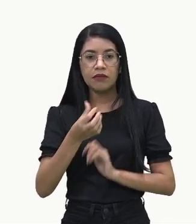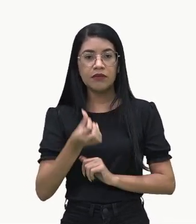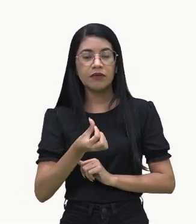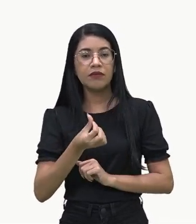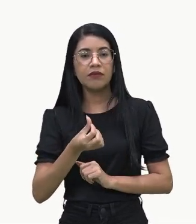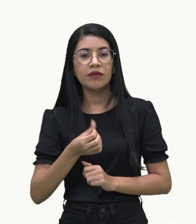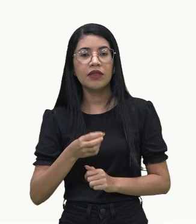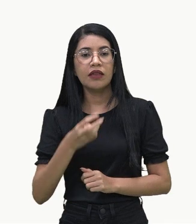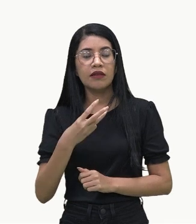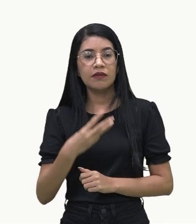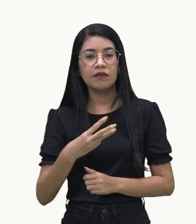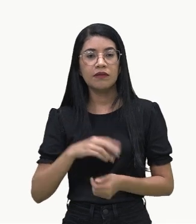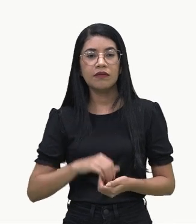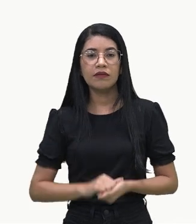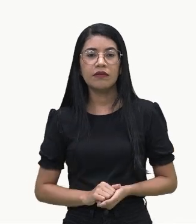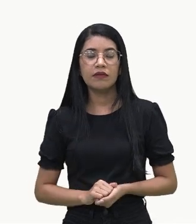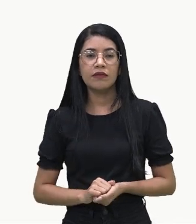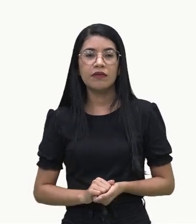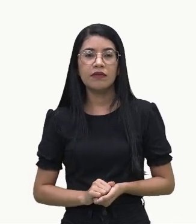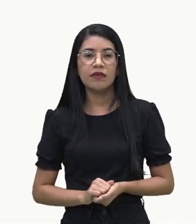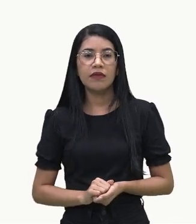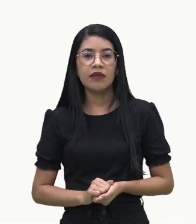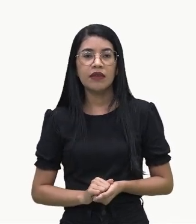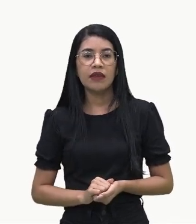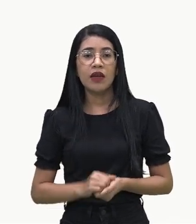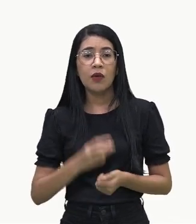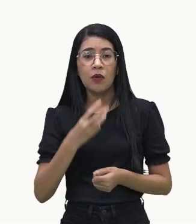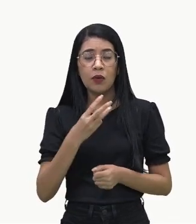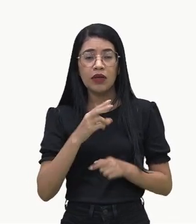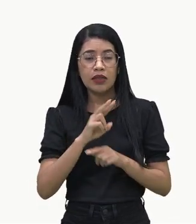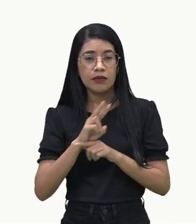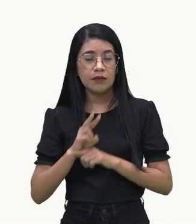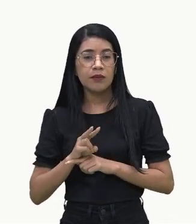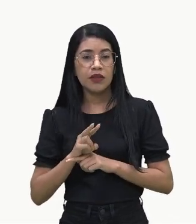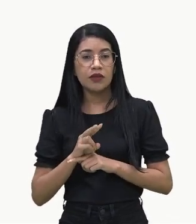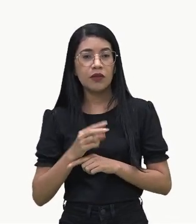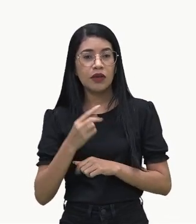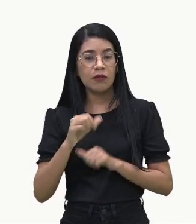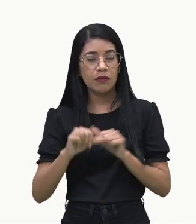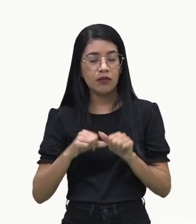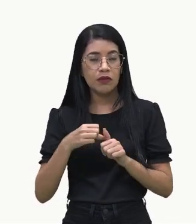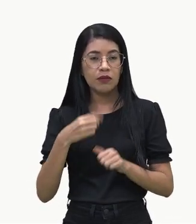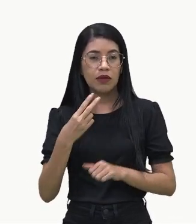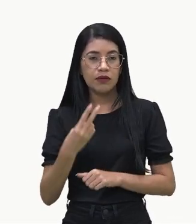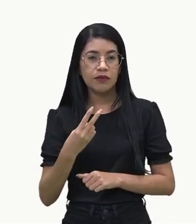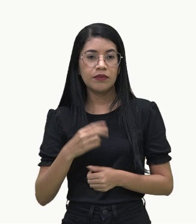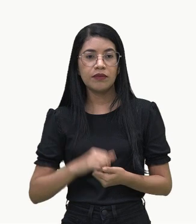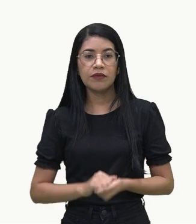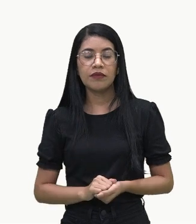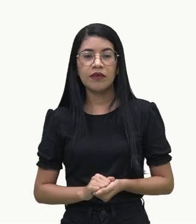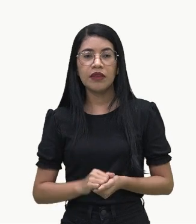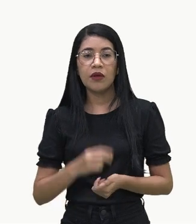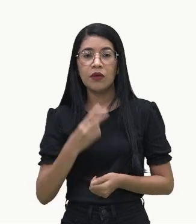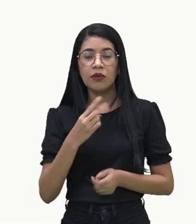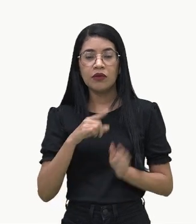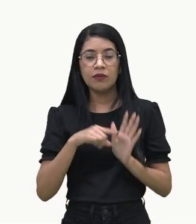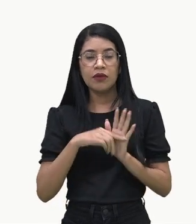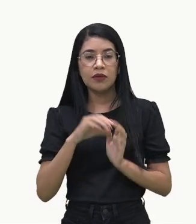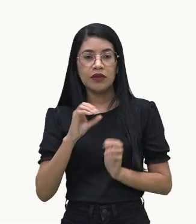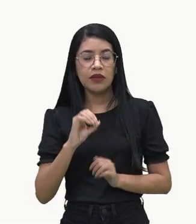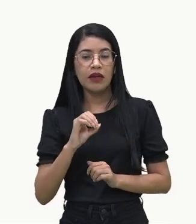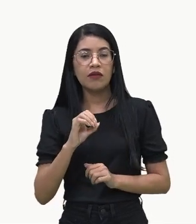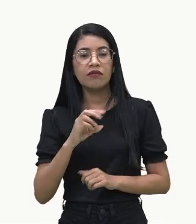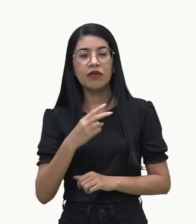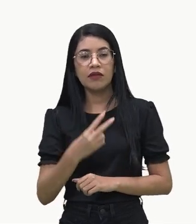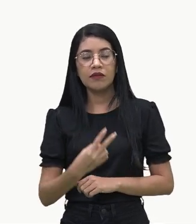6, 3. Lembra que o 3 emprestou e ficou valendo de 2? Então, 2 menos 0, subtraindo